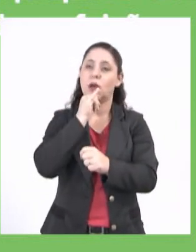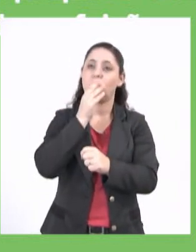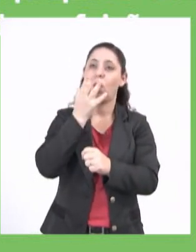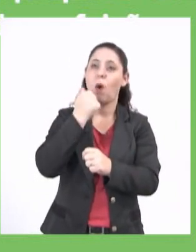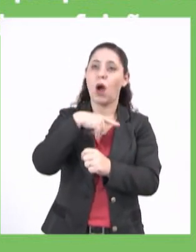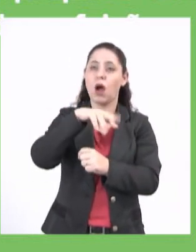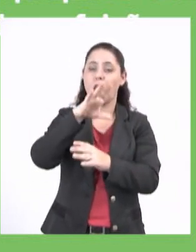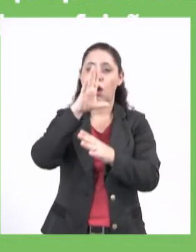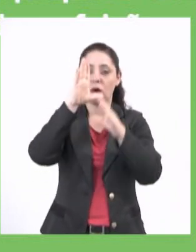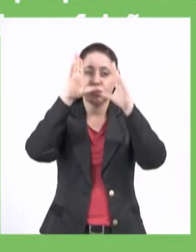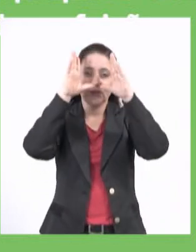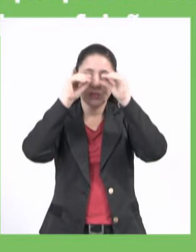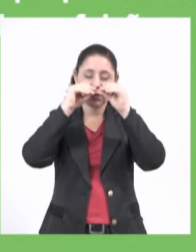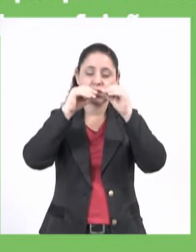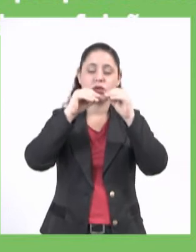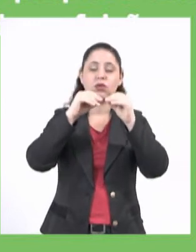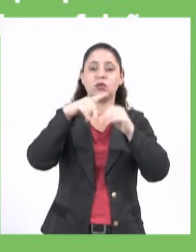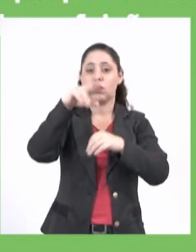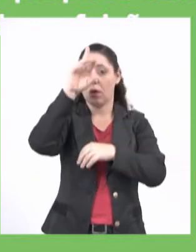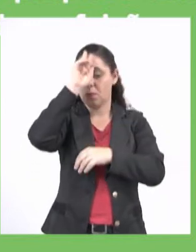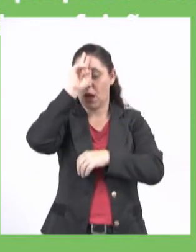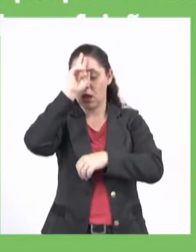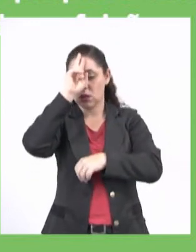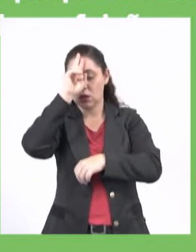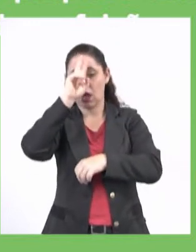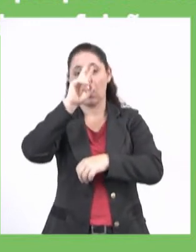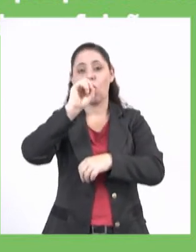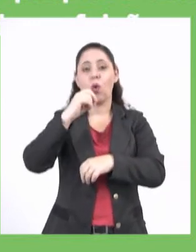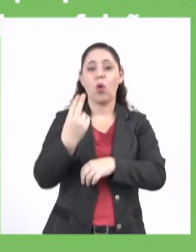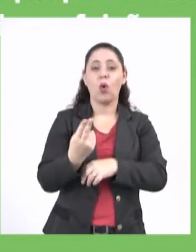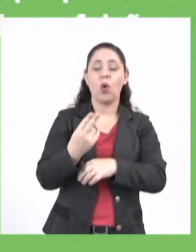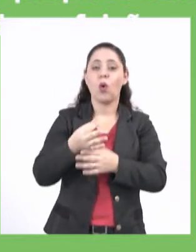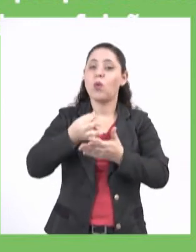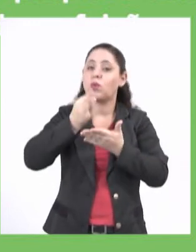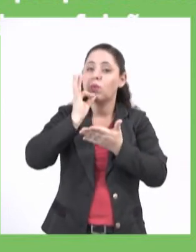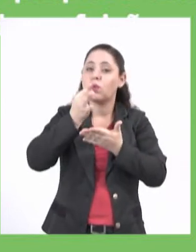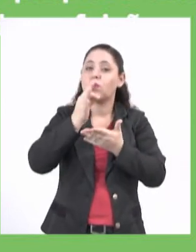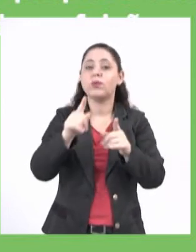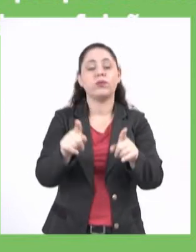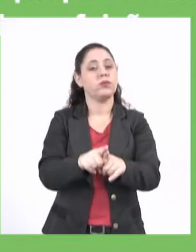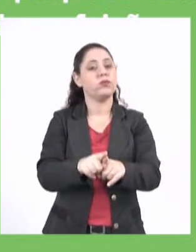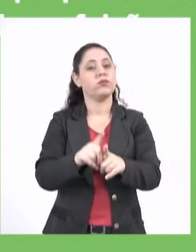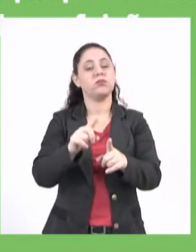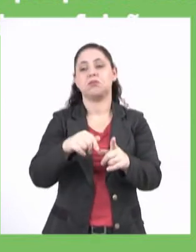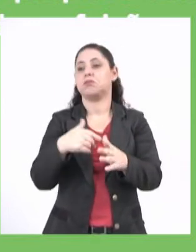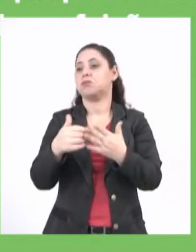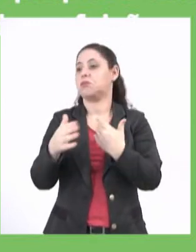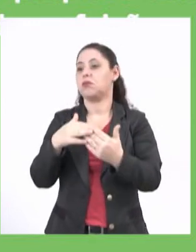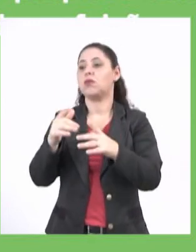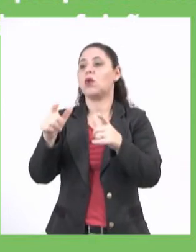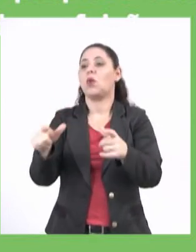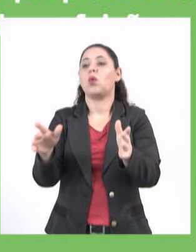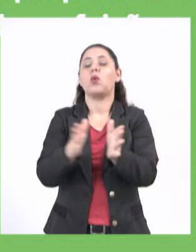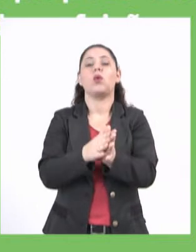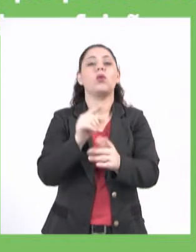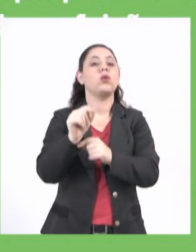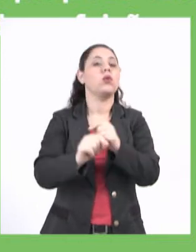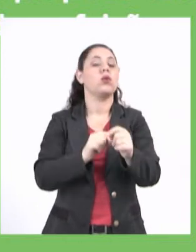ser almoço, pode ser café da manhã, né? Então, e dependendo do público que ele vai atender numericamente